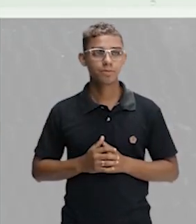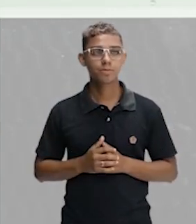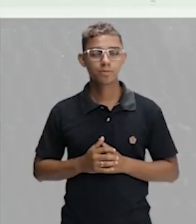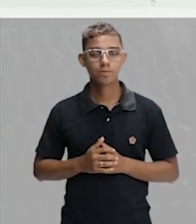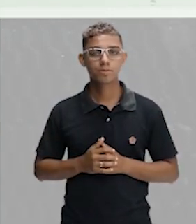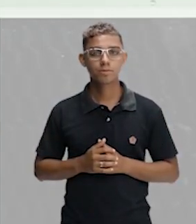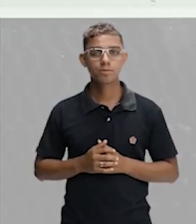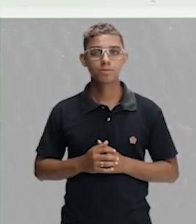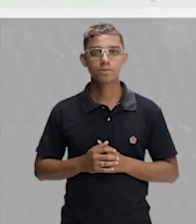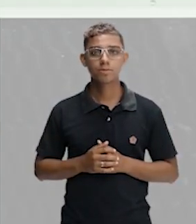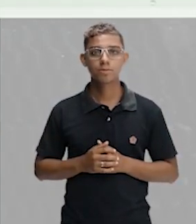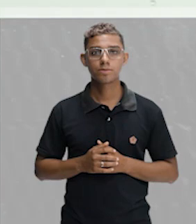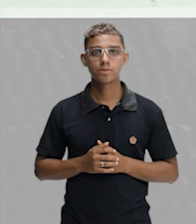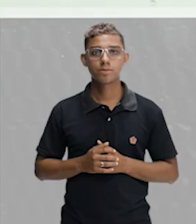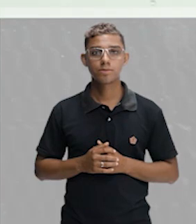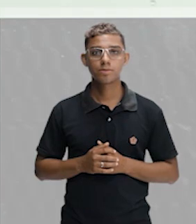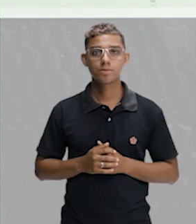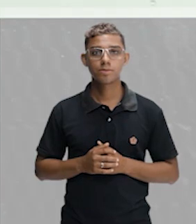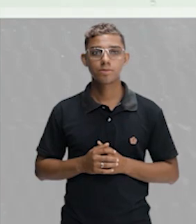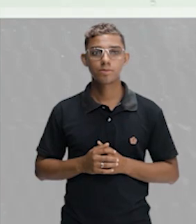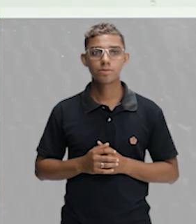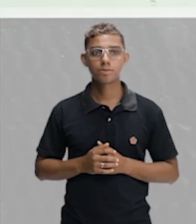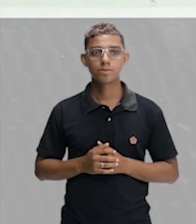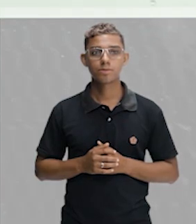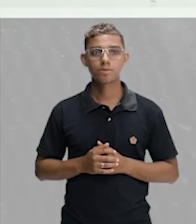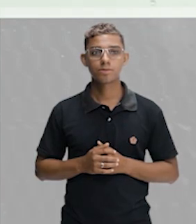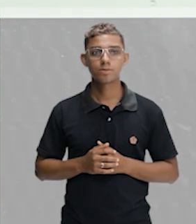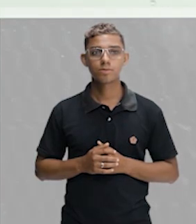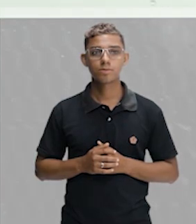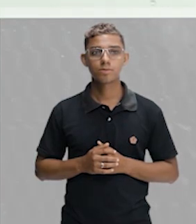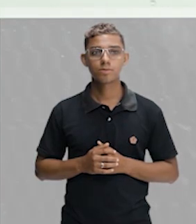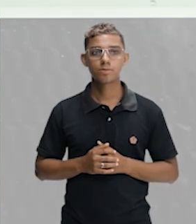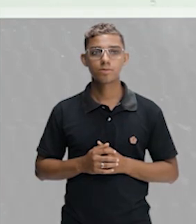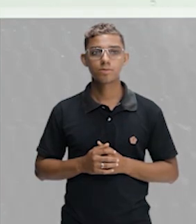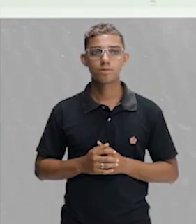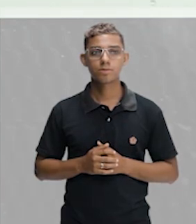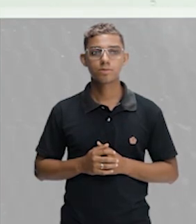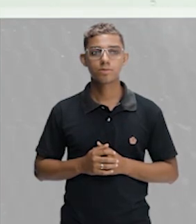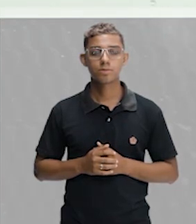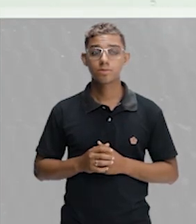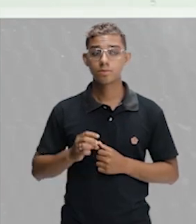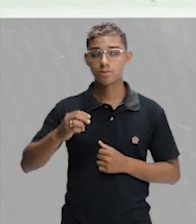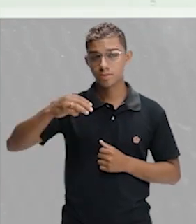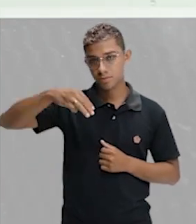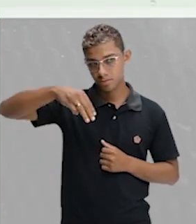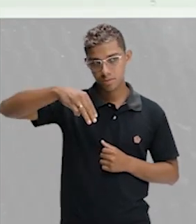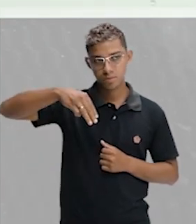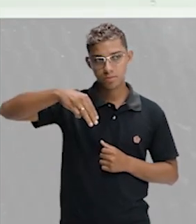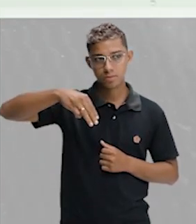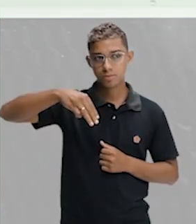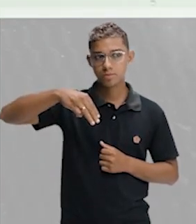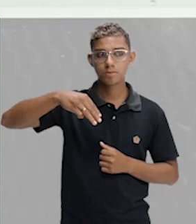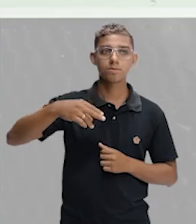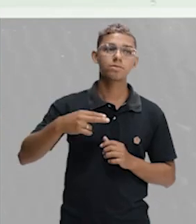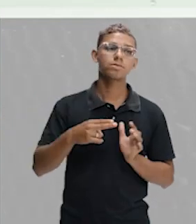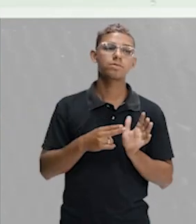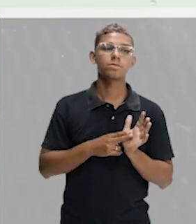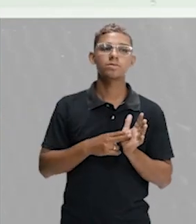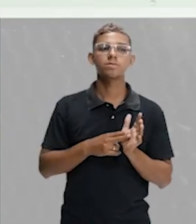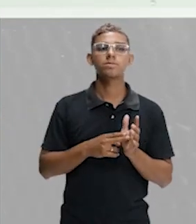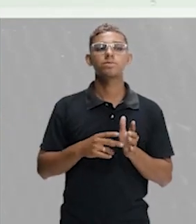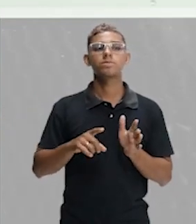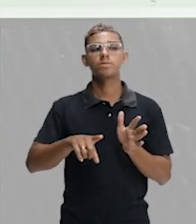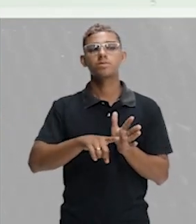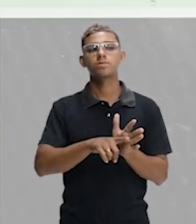M vai ser igual a menos a sobre B esse cara aqui ó que vai acompanhar o X Ele é